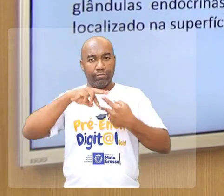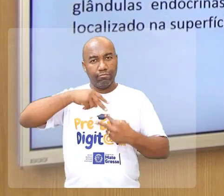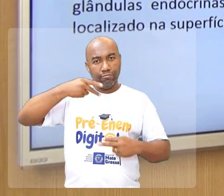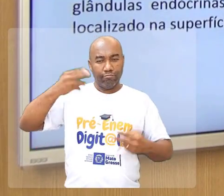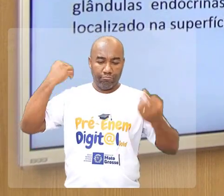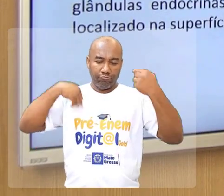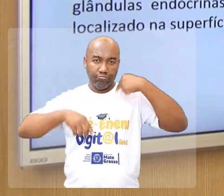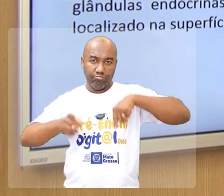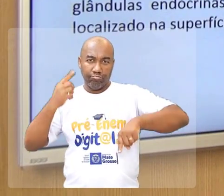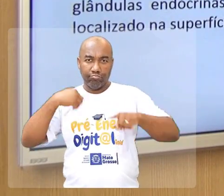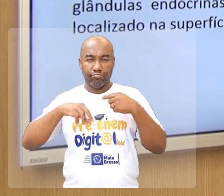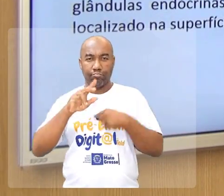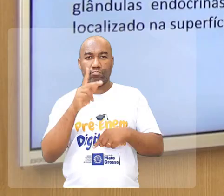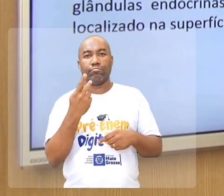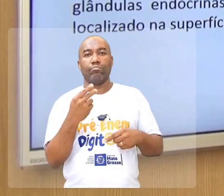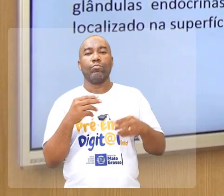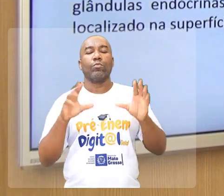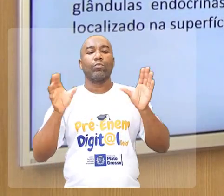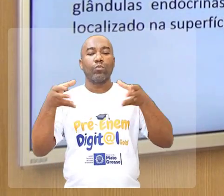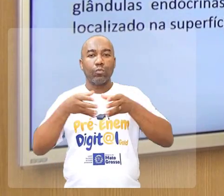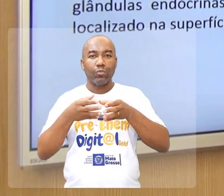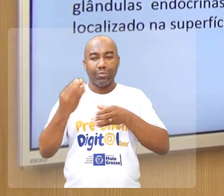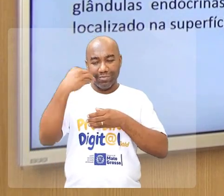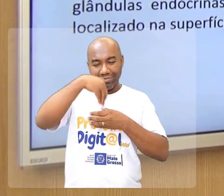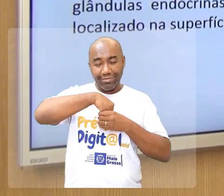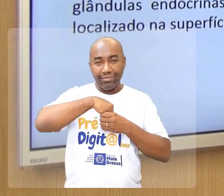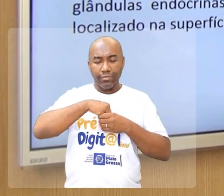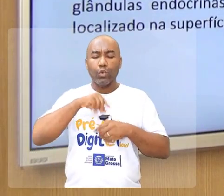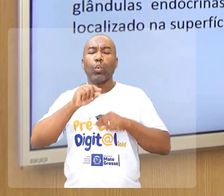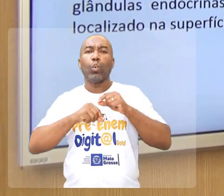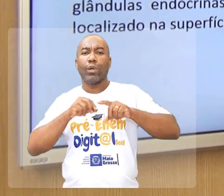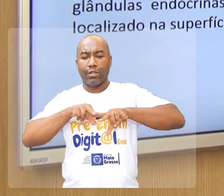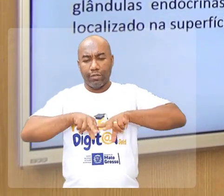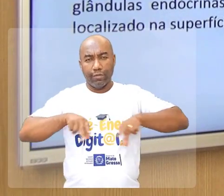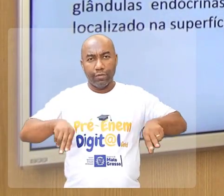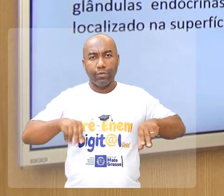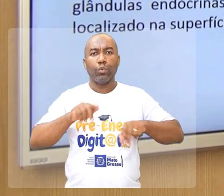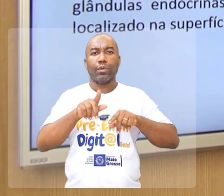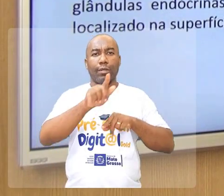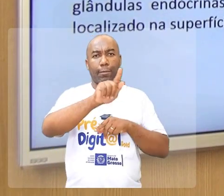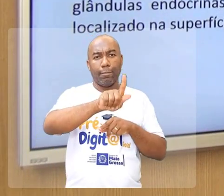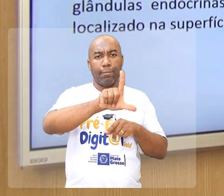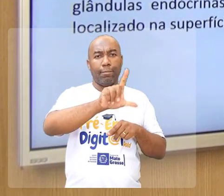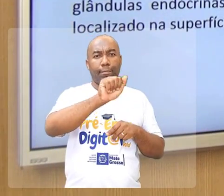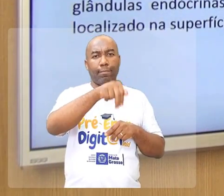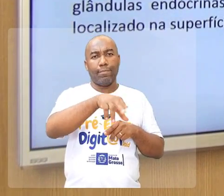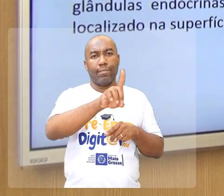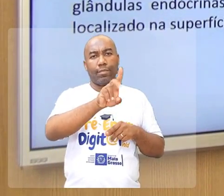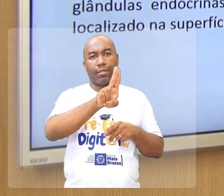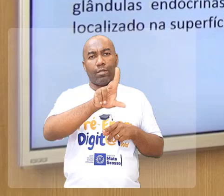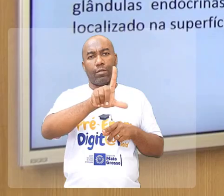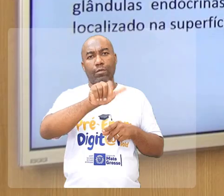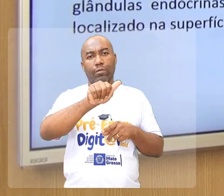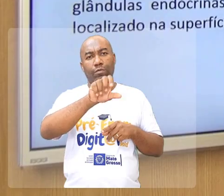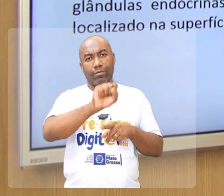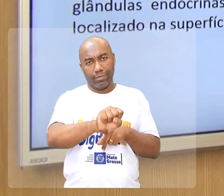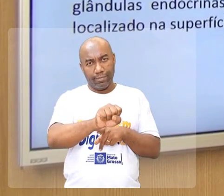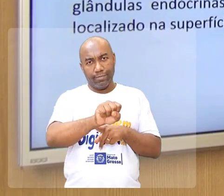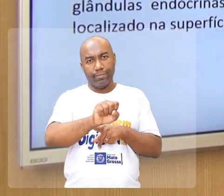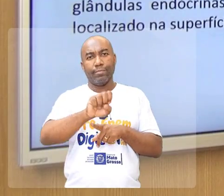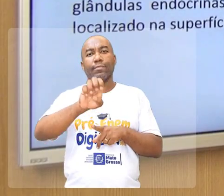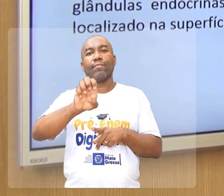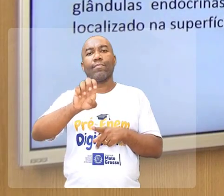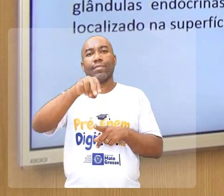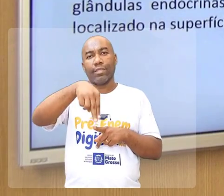endócrino. Tá? A gente vai falar um pouquinho agora do nosso sistema formado por glândulas responsáveis pela